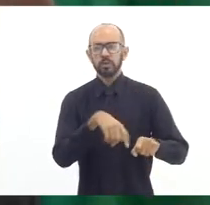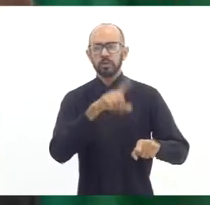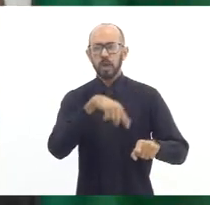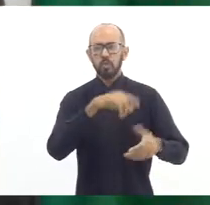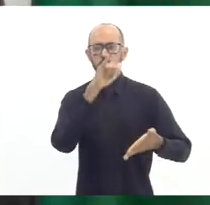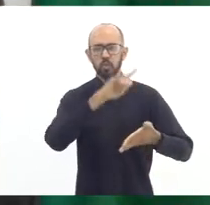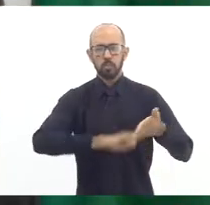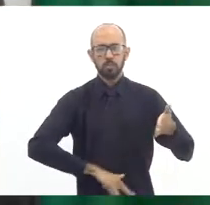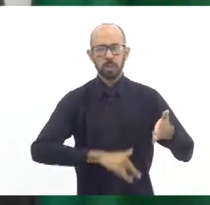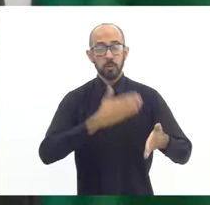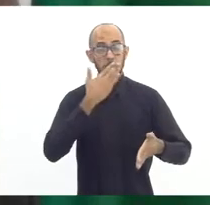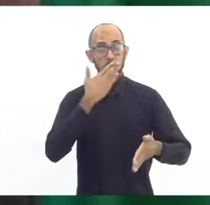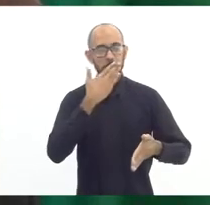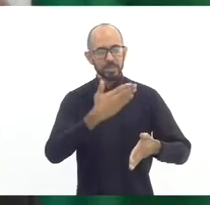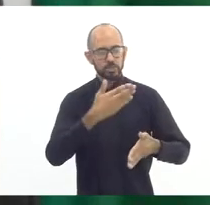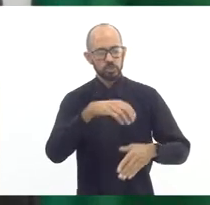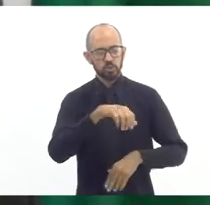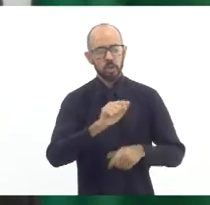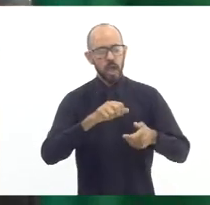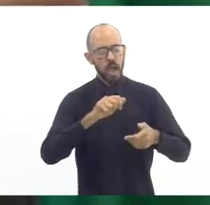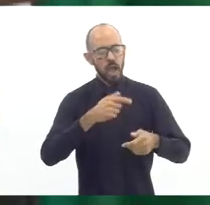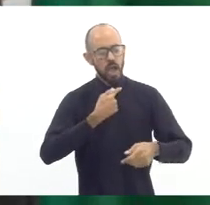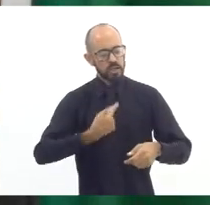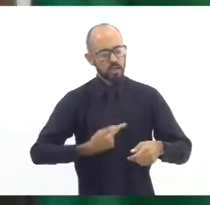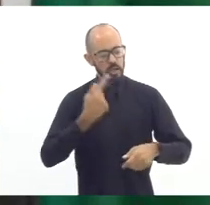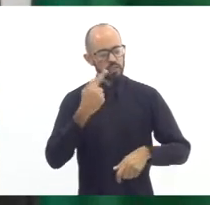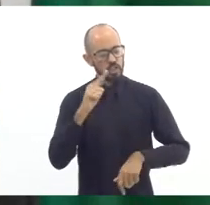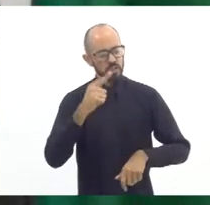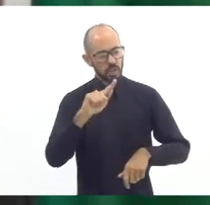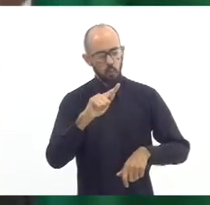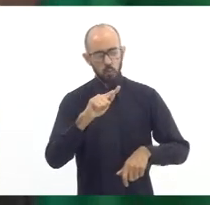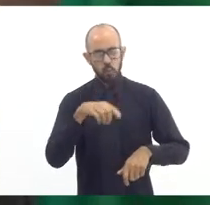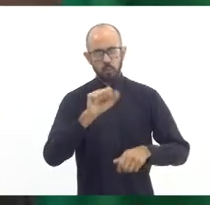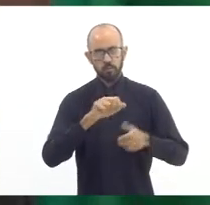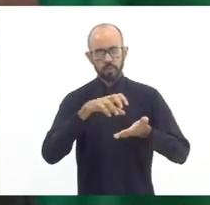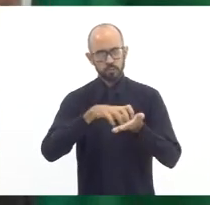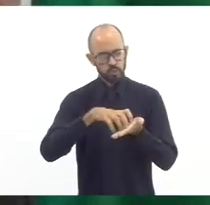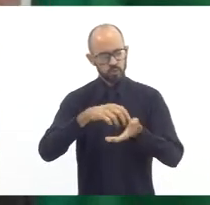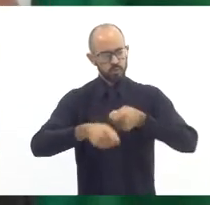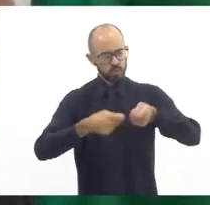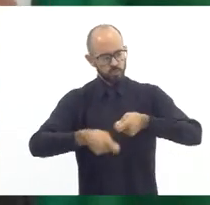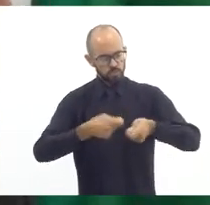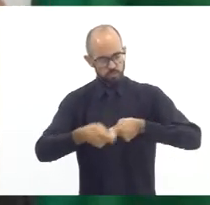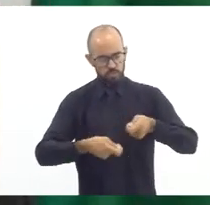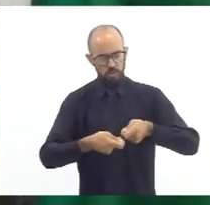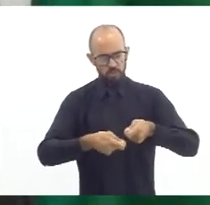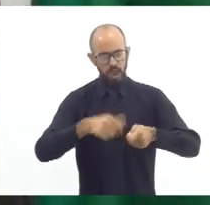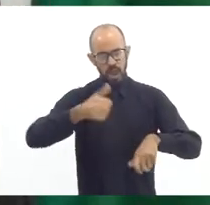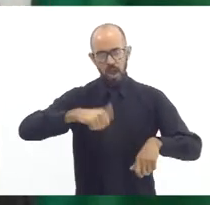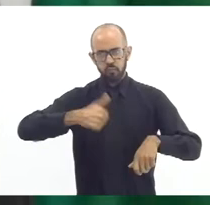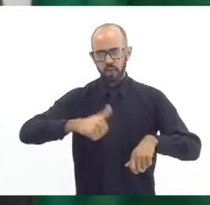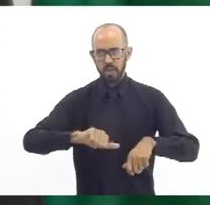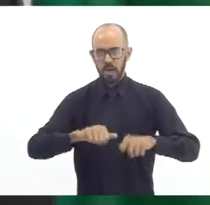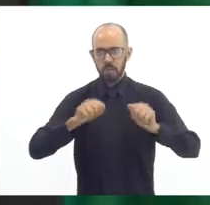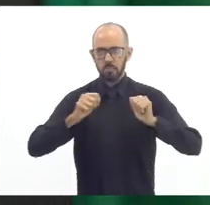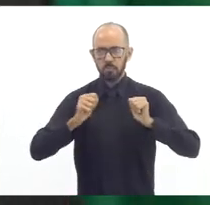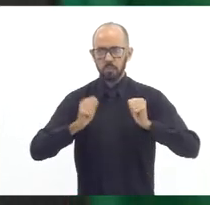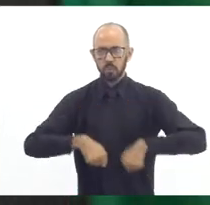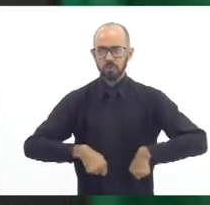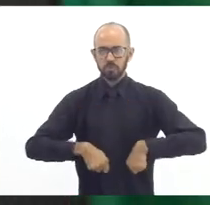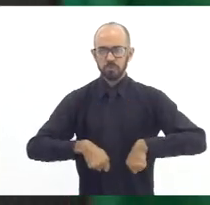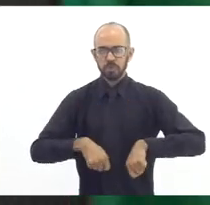documento pedindo à Gestamp, a agência reguladora, para analisar a